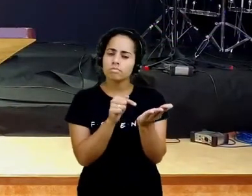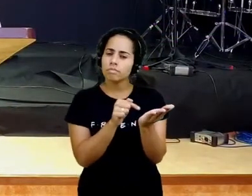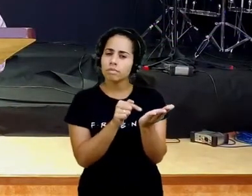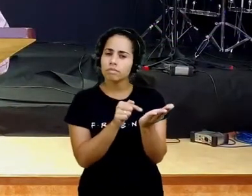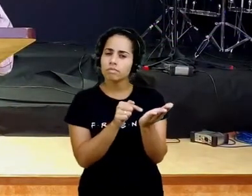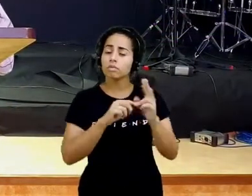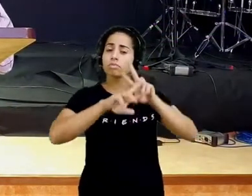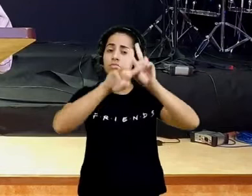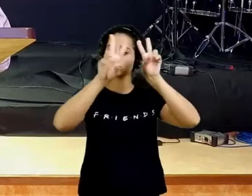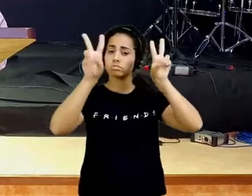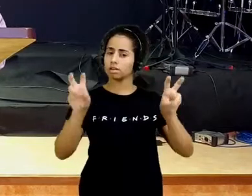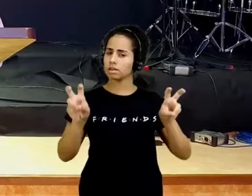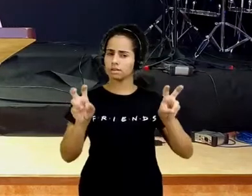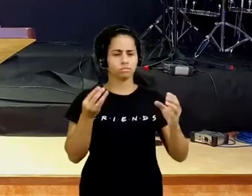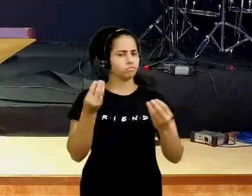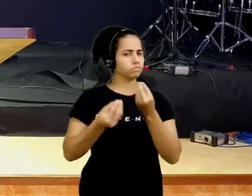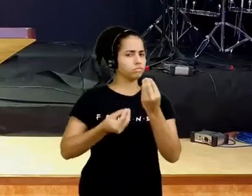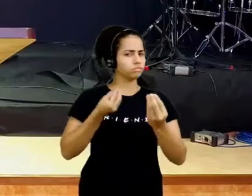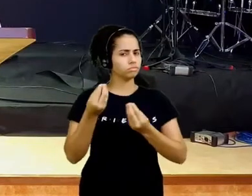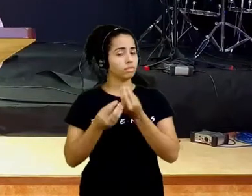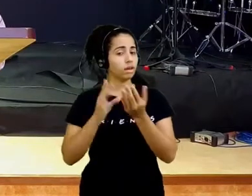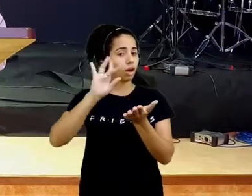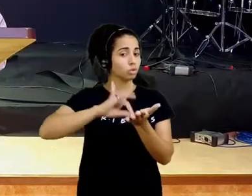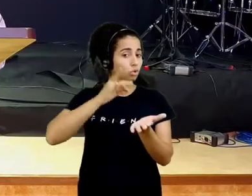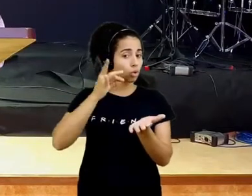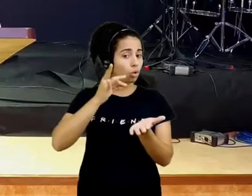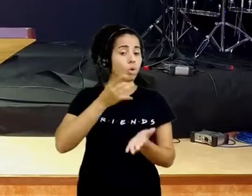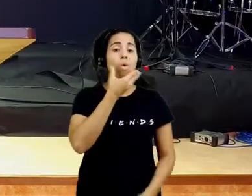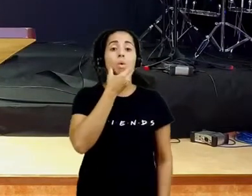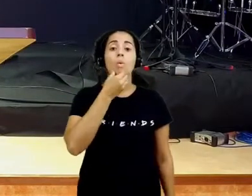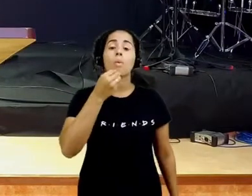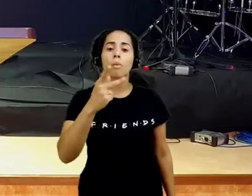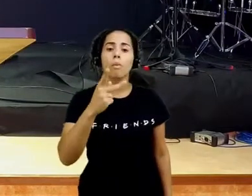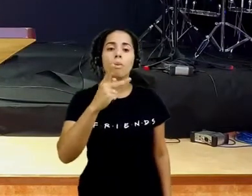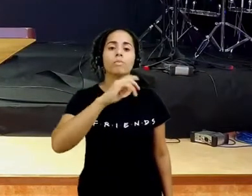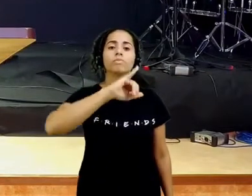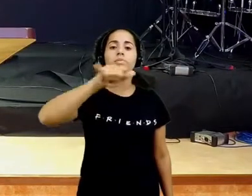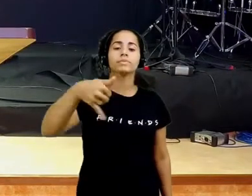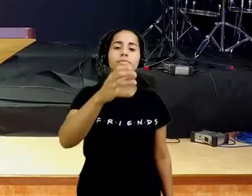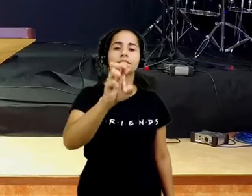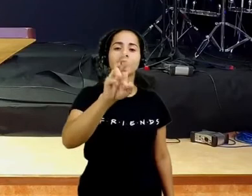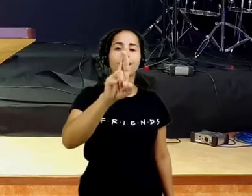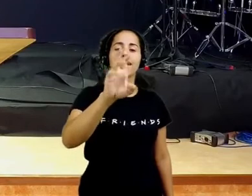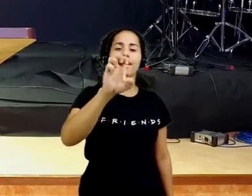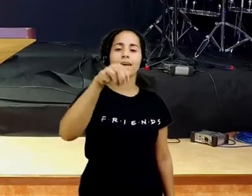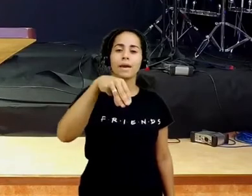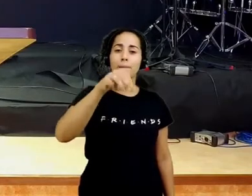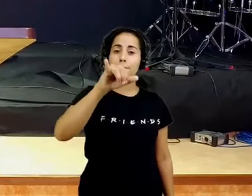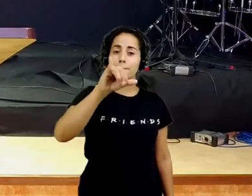o qual tem como autor o profeta Jeremias e que nos